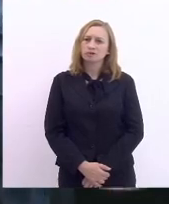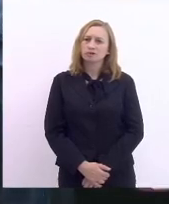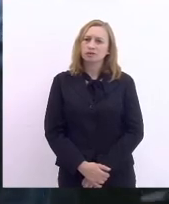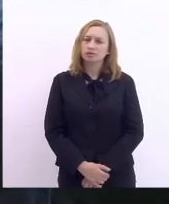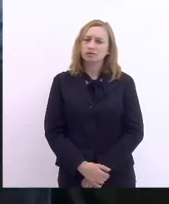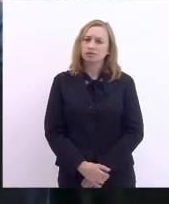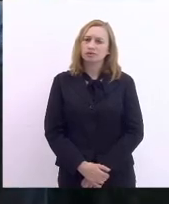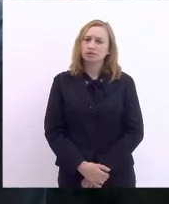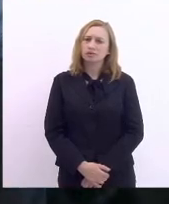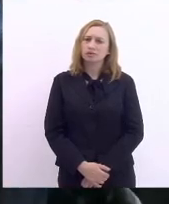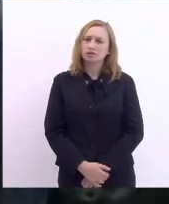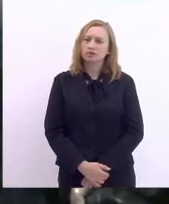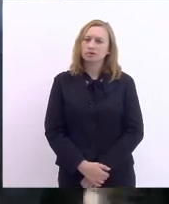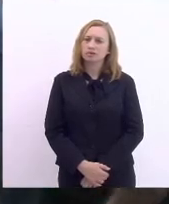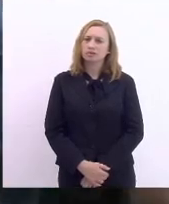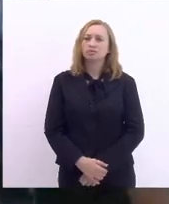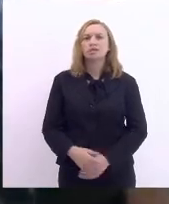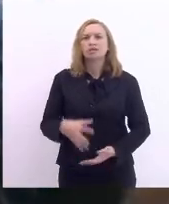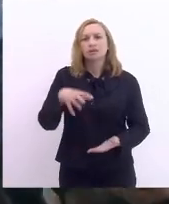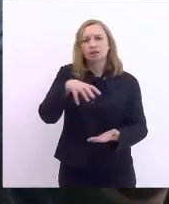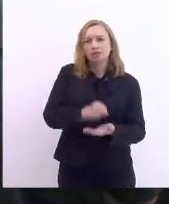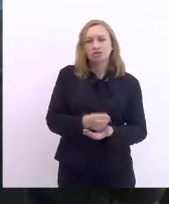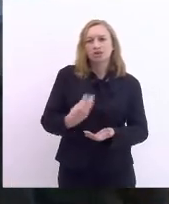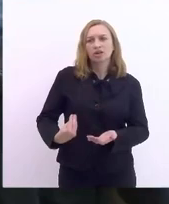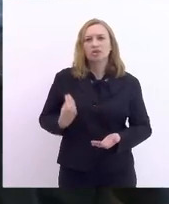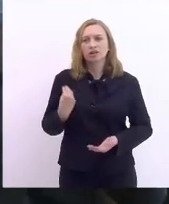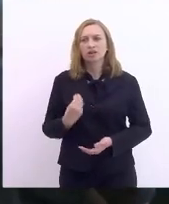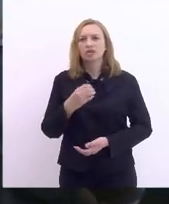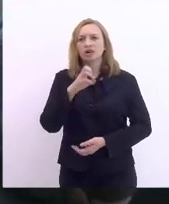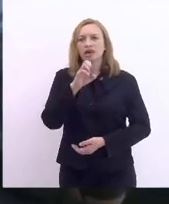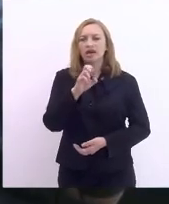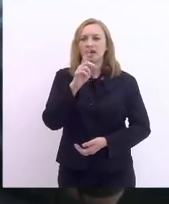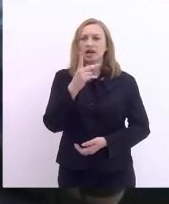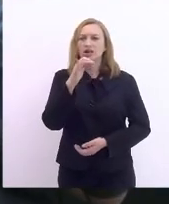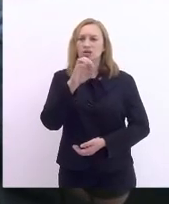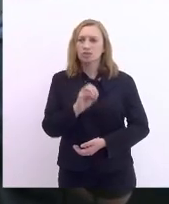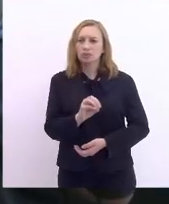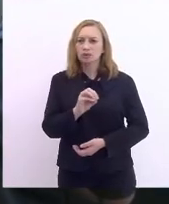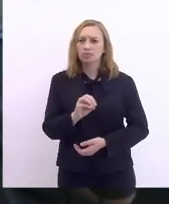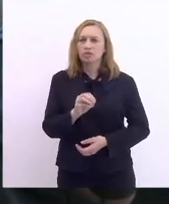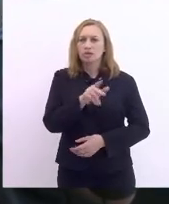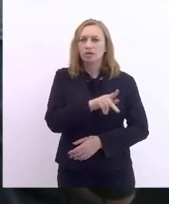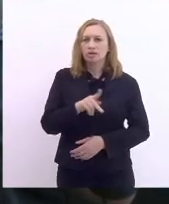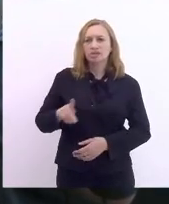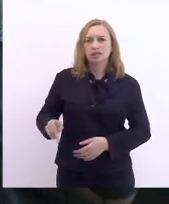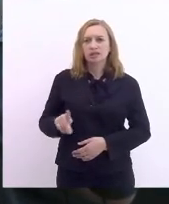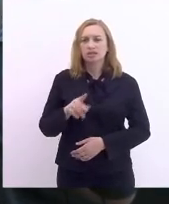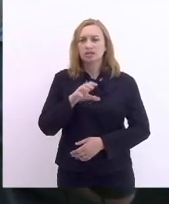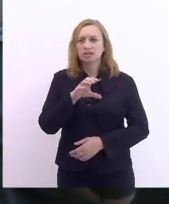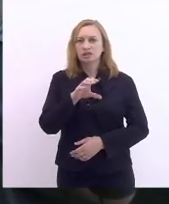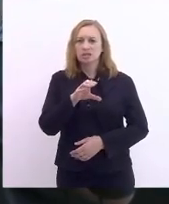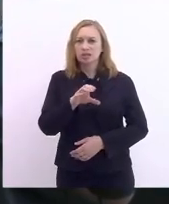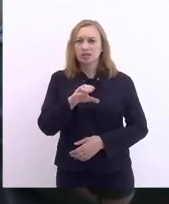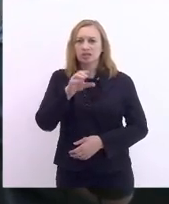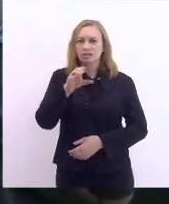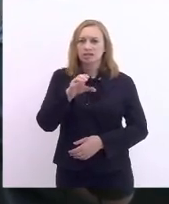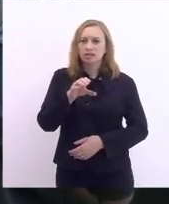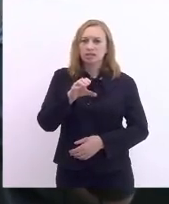Olá gostaríamos de registrar a presença de Hélio César presidente do sintec RJ